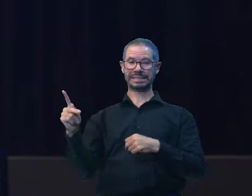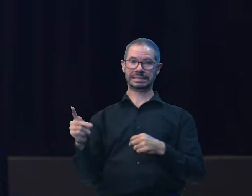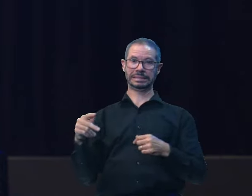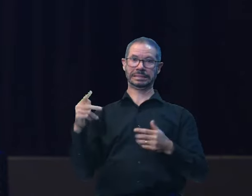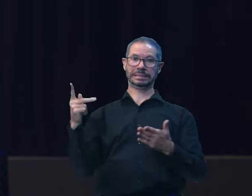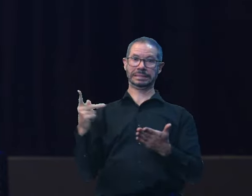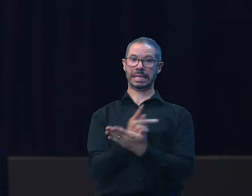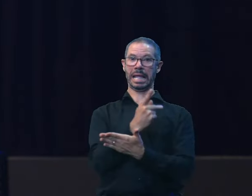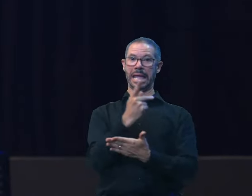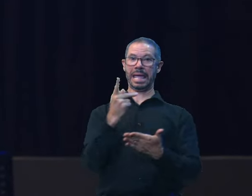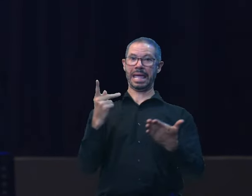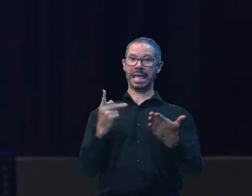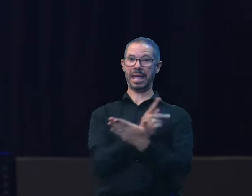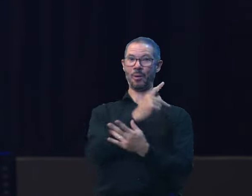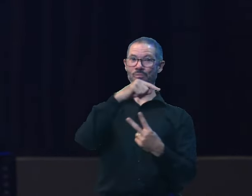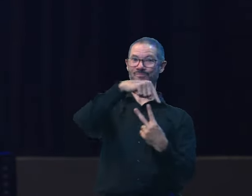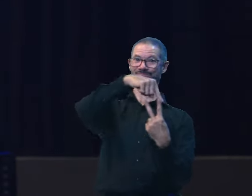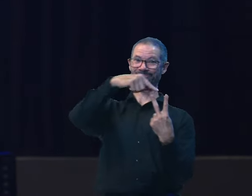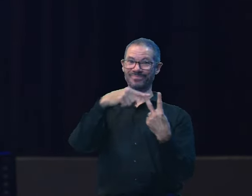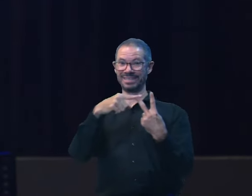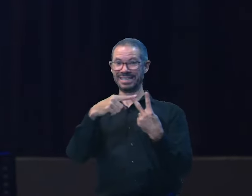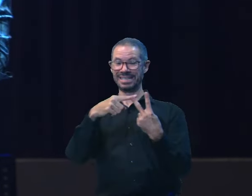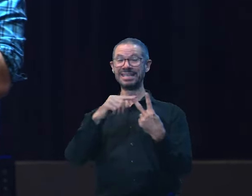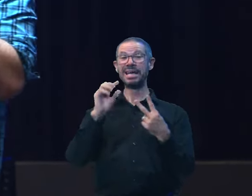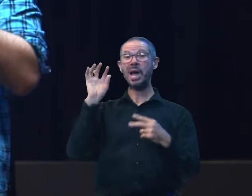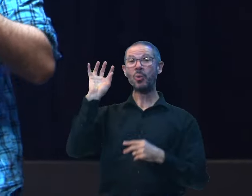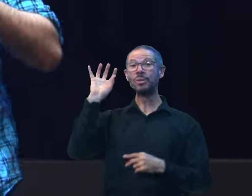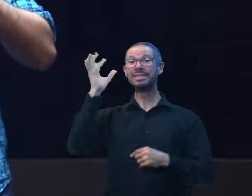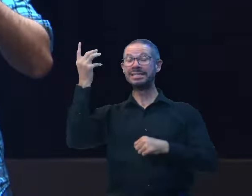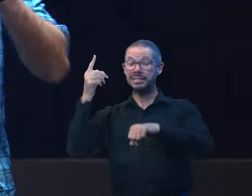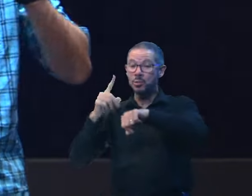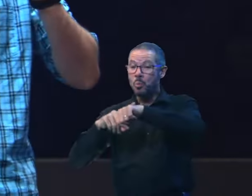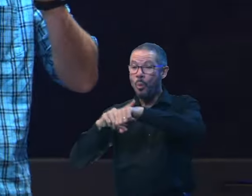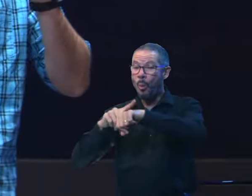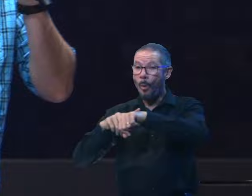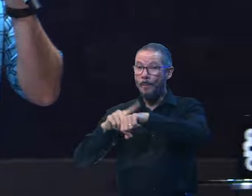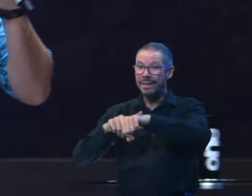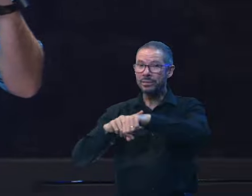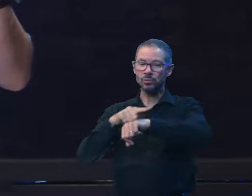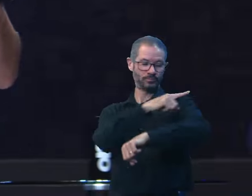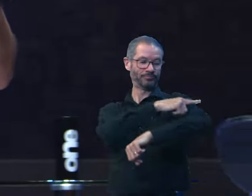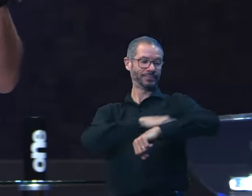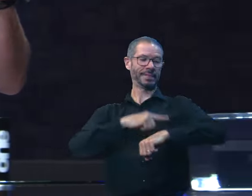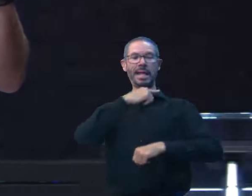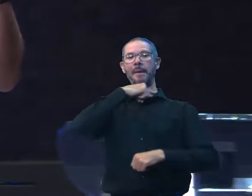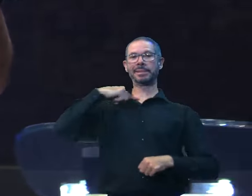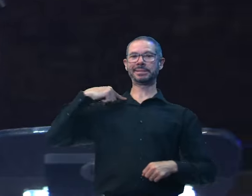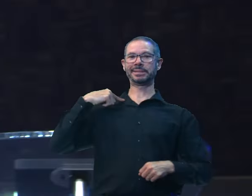reações. E aí, as reações acontecem naquele momento em que você está sem a sua camiseta do esmilinguido.